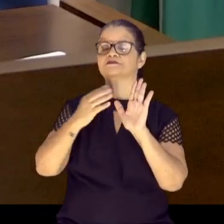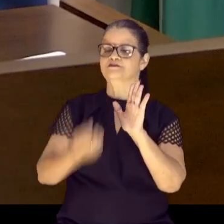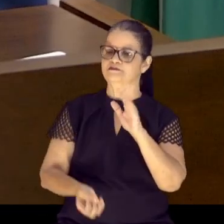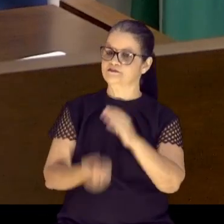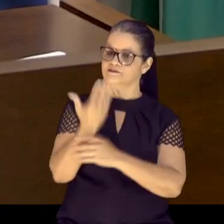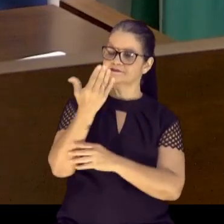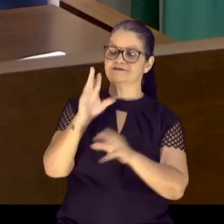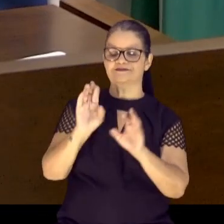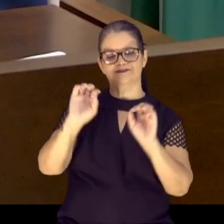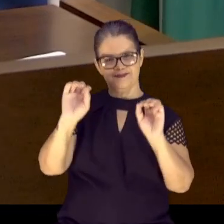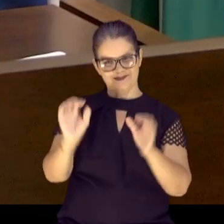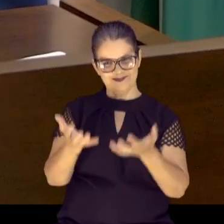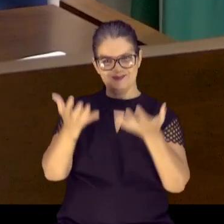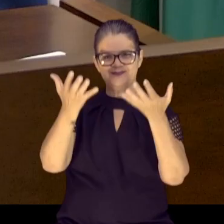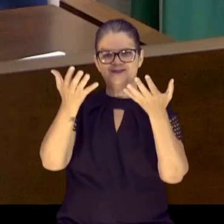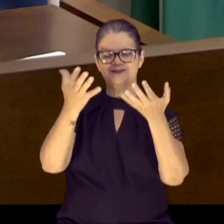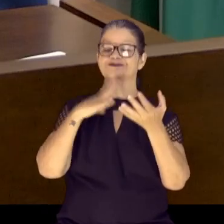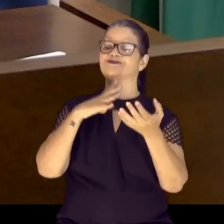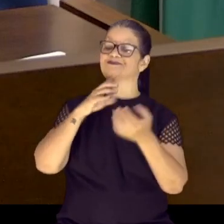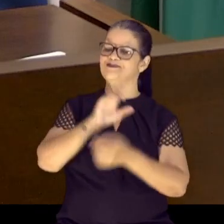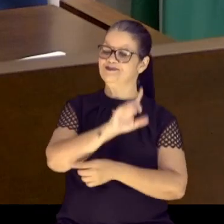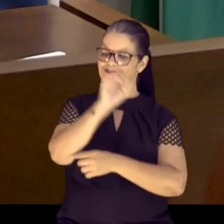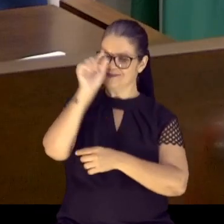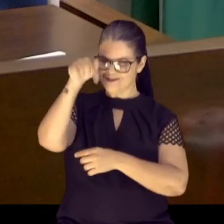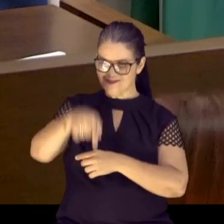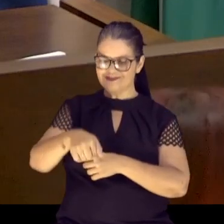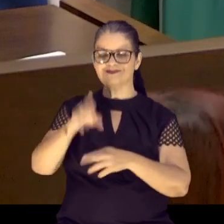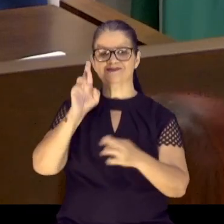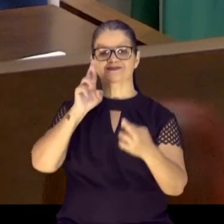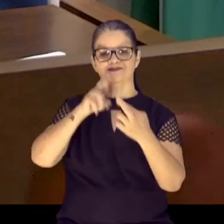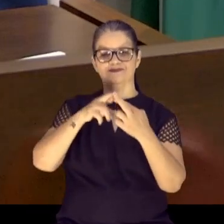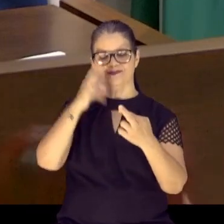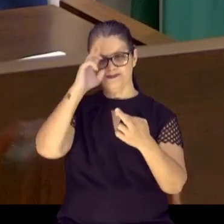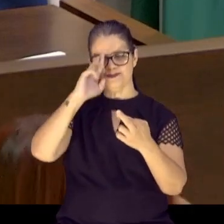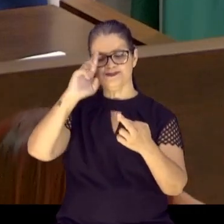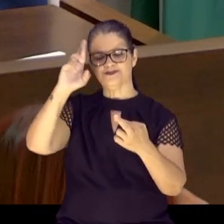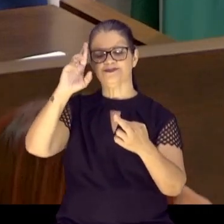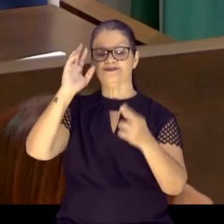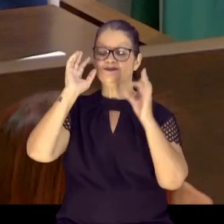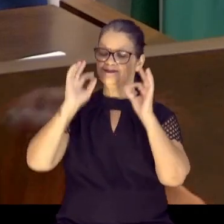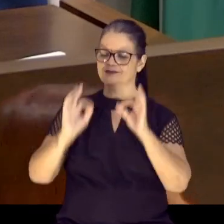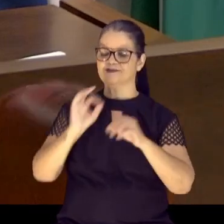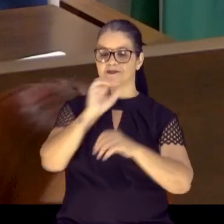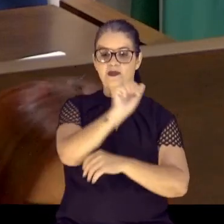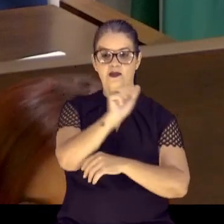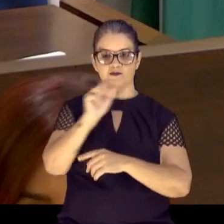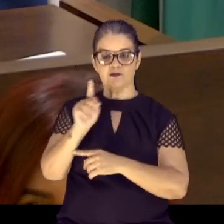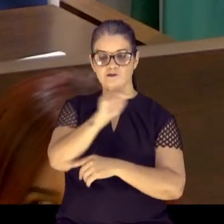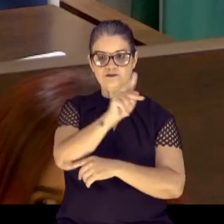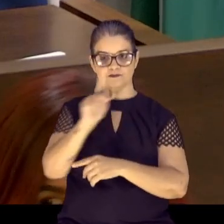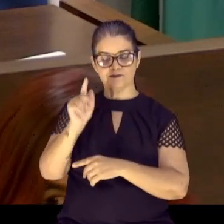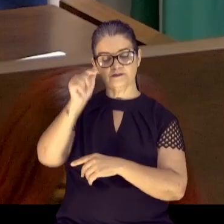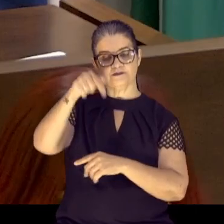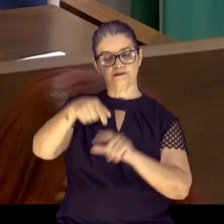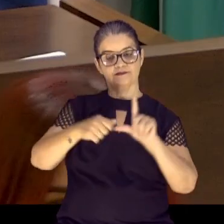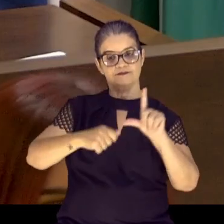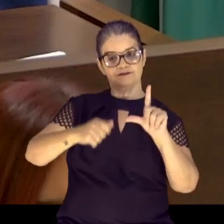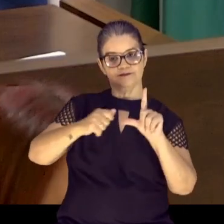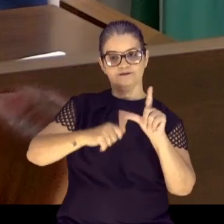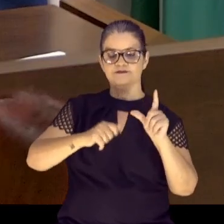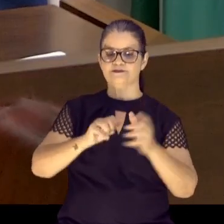origem a esta homenagem, neste ato representando o excelentíssimo senhor deputado Álvaro Porto, presidente deste Poder Legislativo.